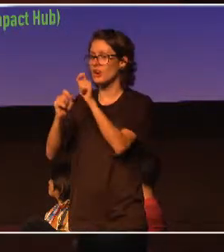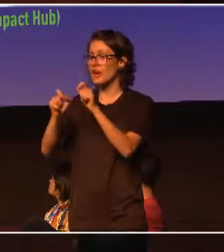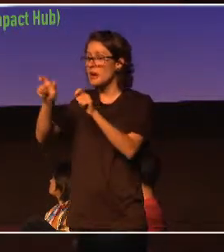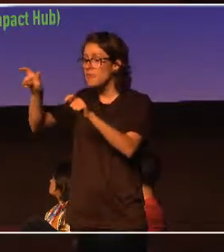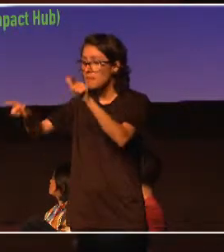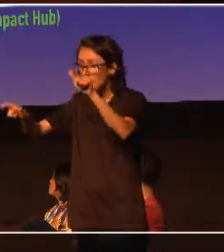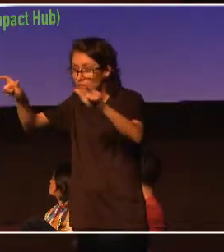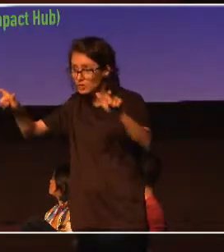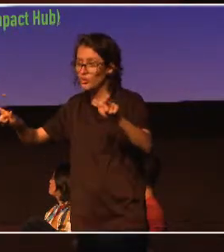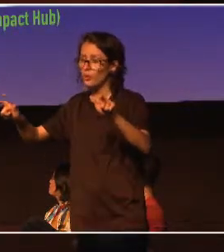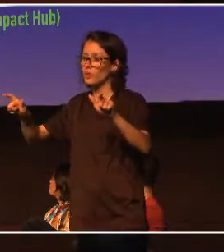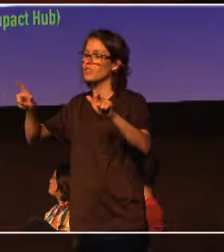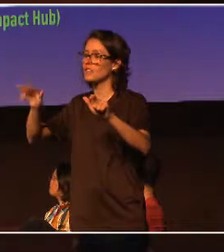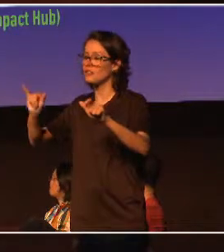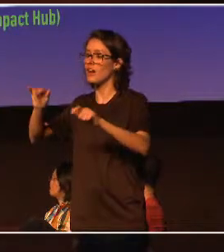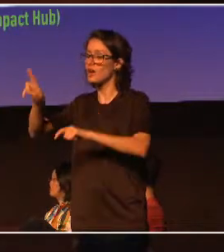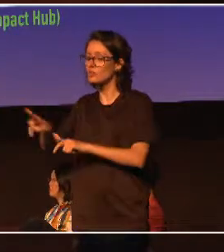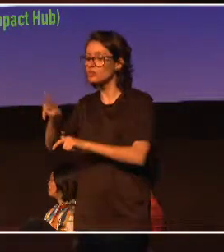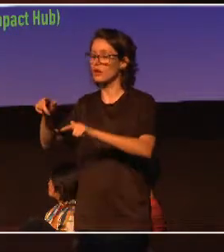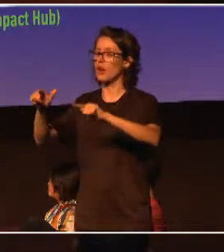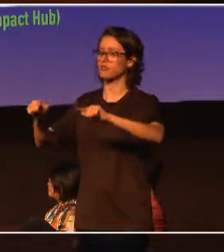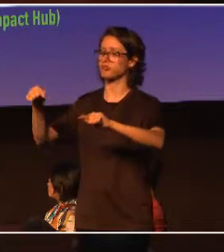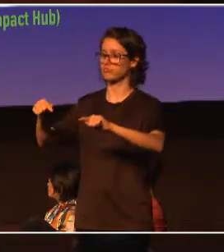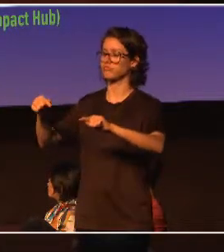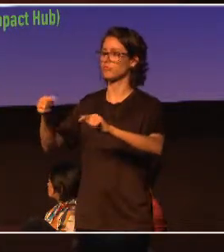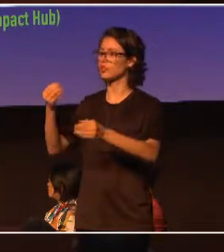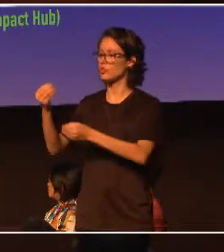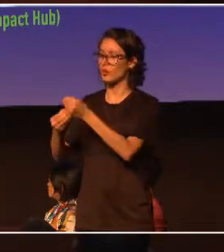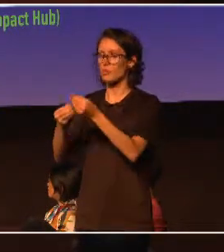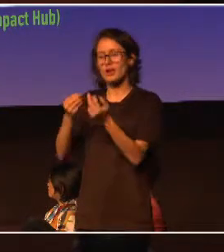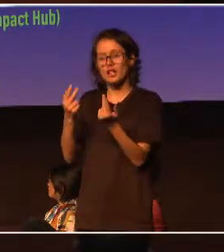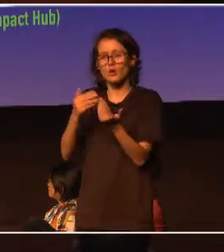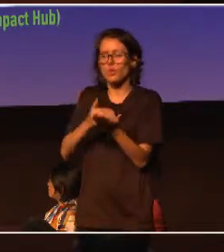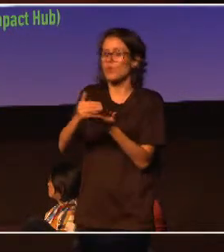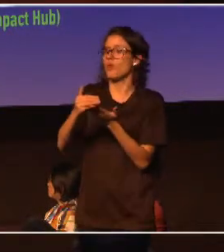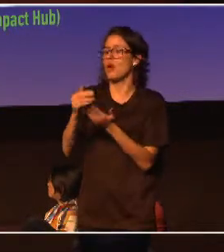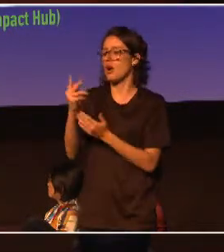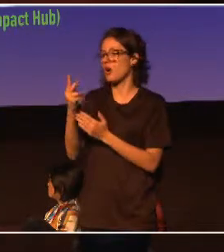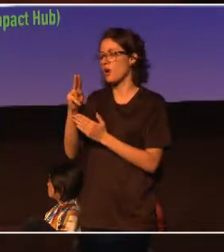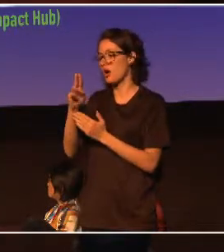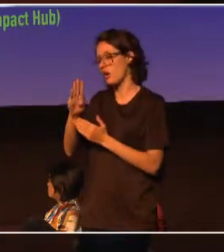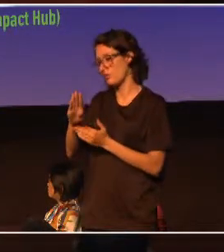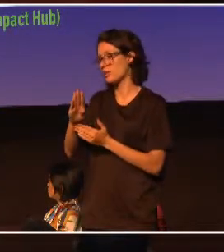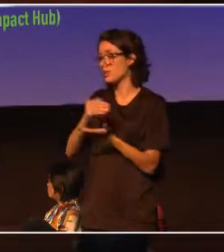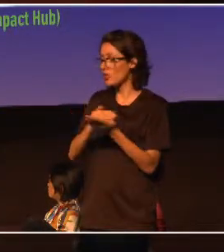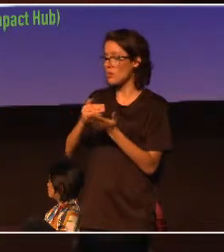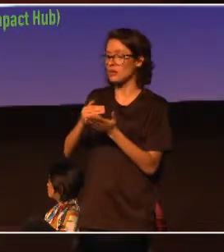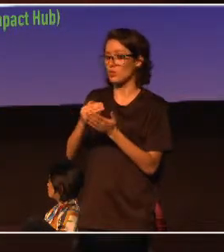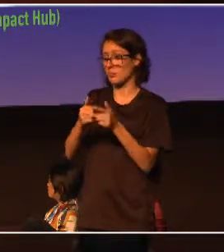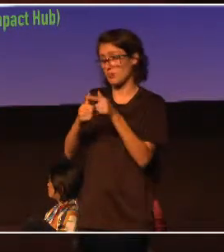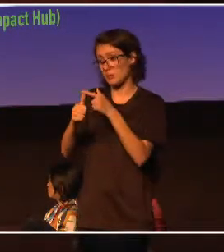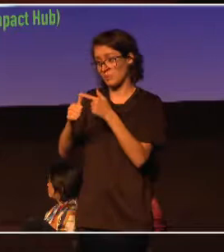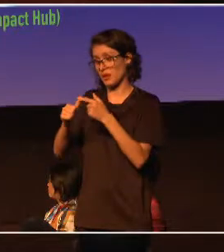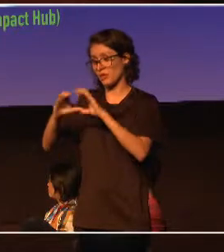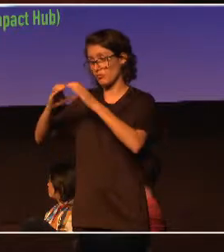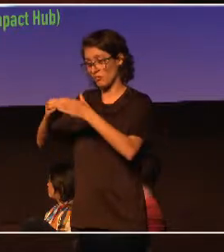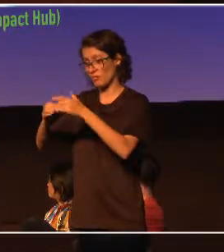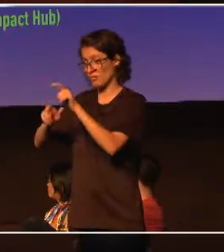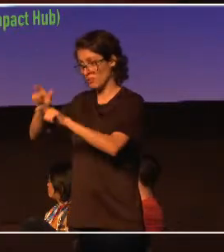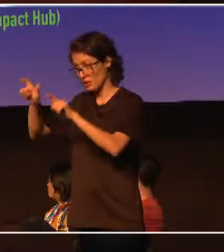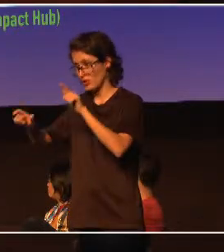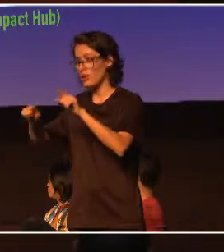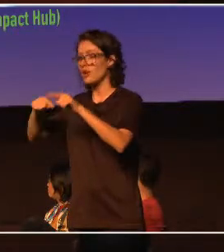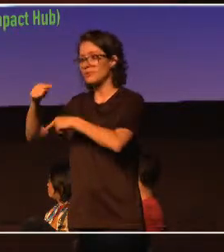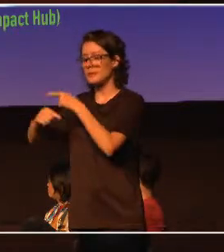vão preencher aquele espaço do jeito que o Hub começou. O Hub começou com gente. E depois aquele